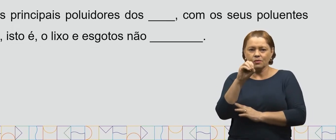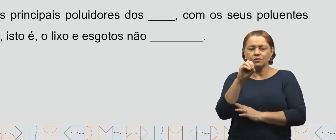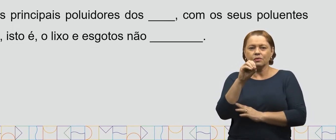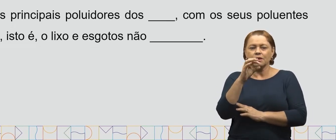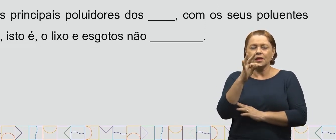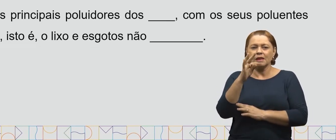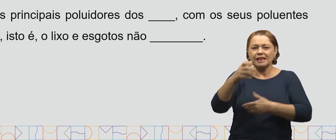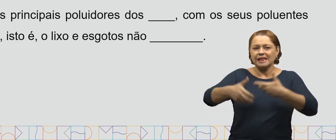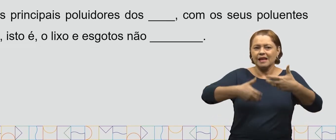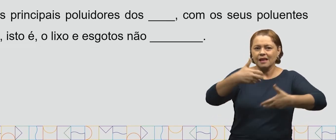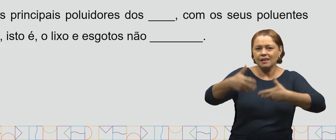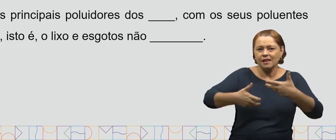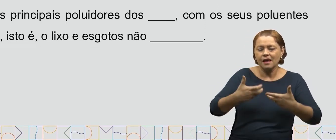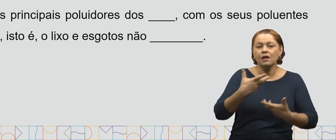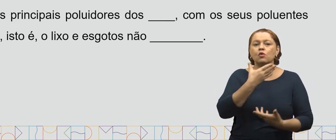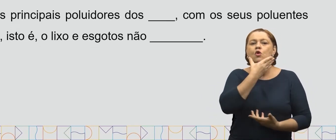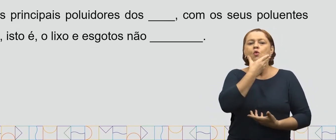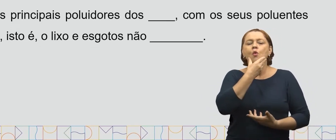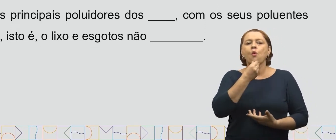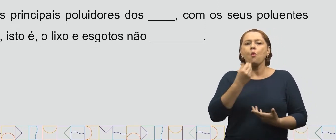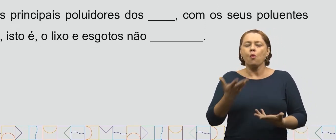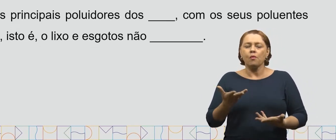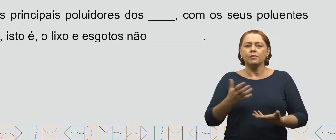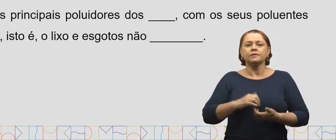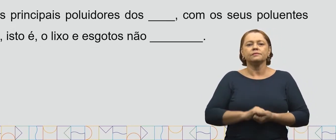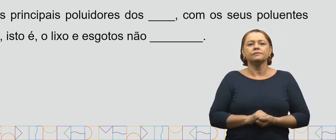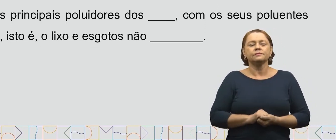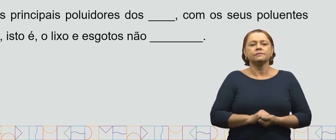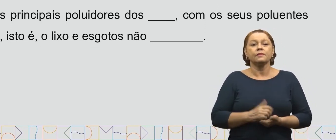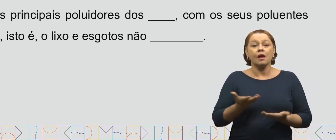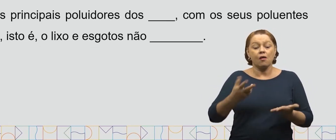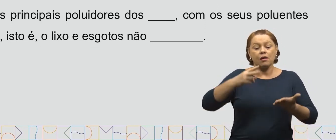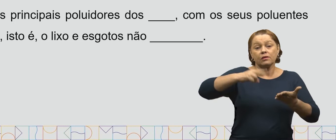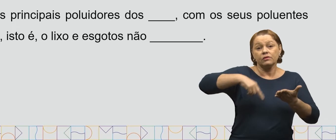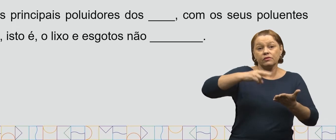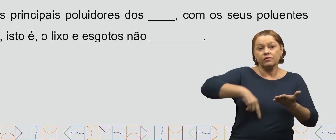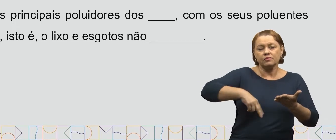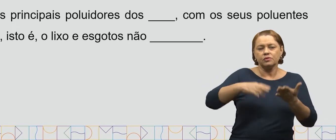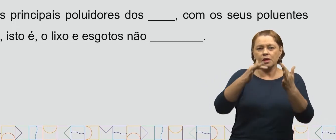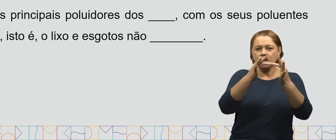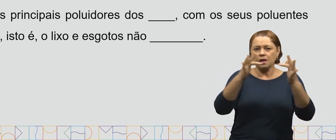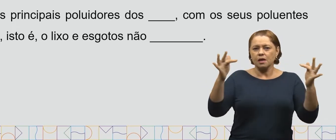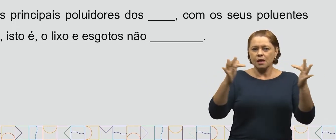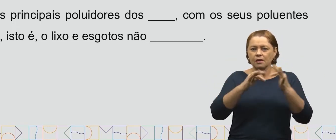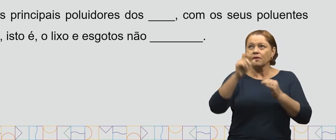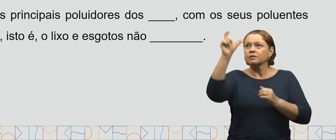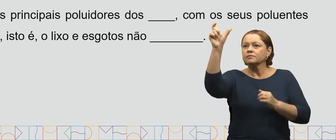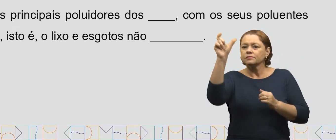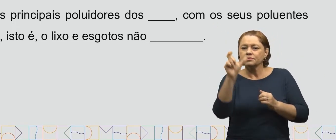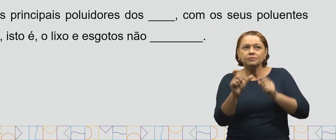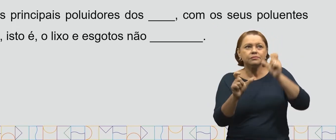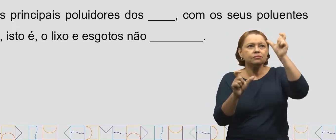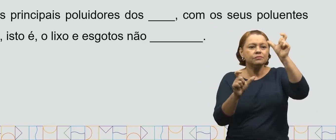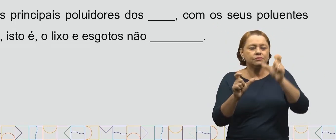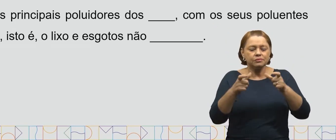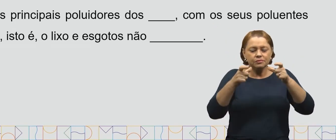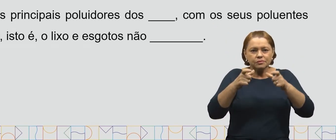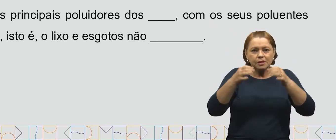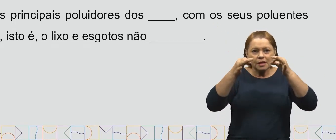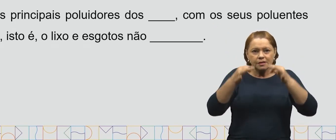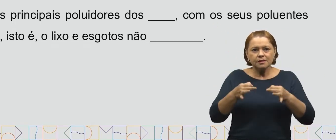rios, tratados, homem. Muito bem, vamos ler o texto para o melhor encaixe das palavras.